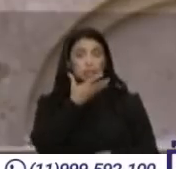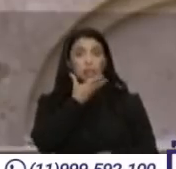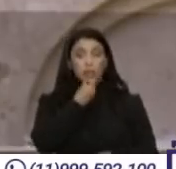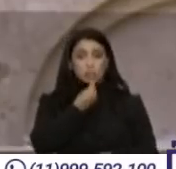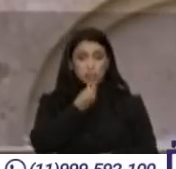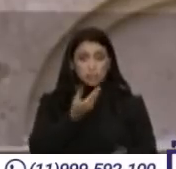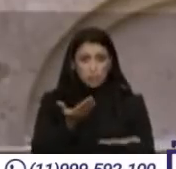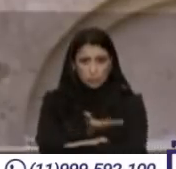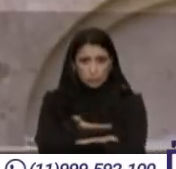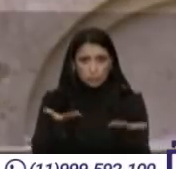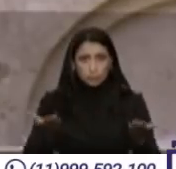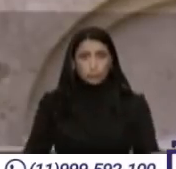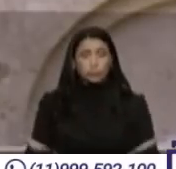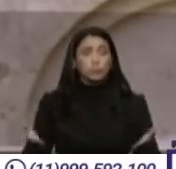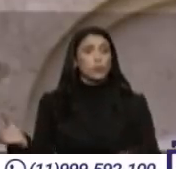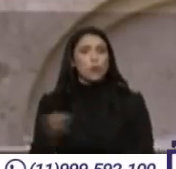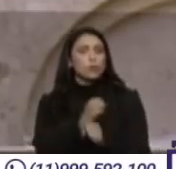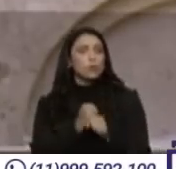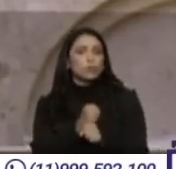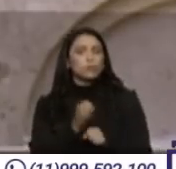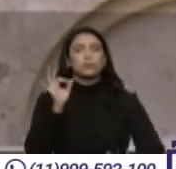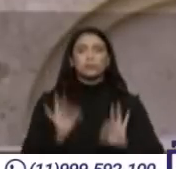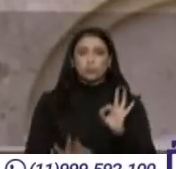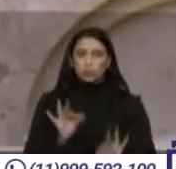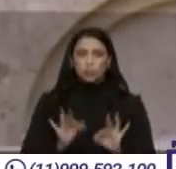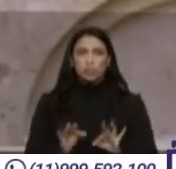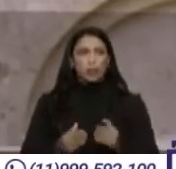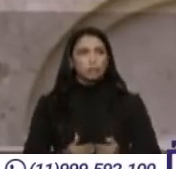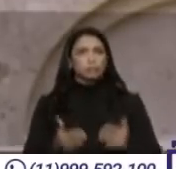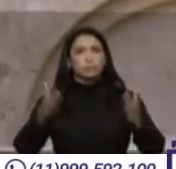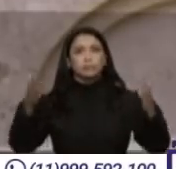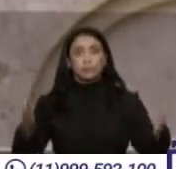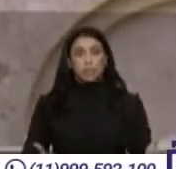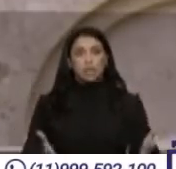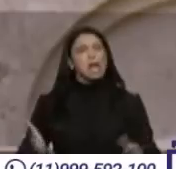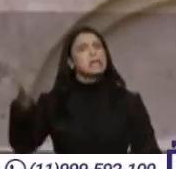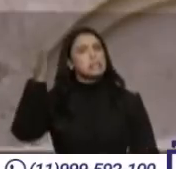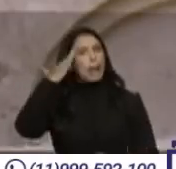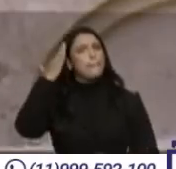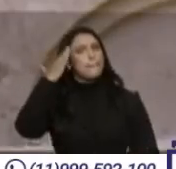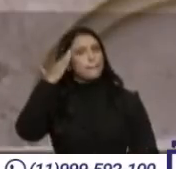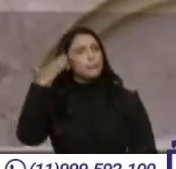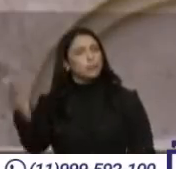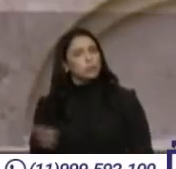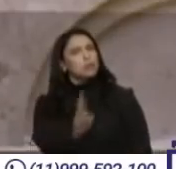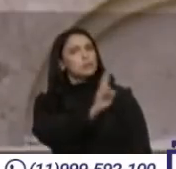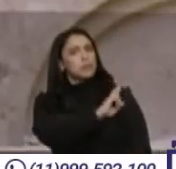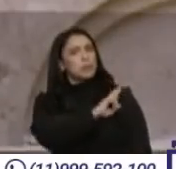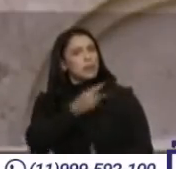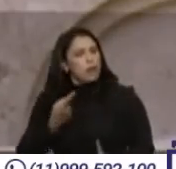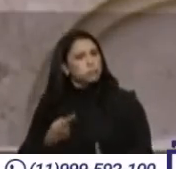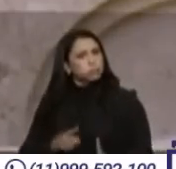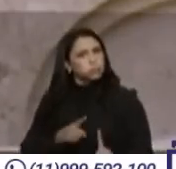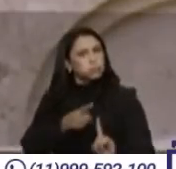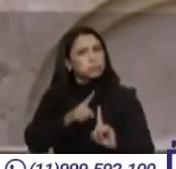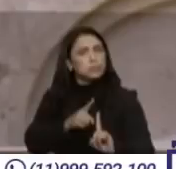na abertura deste novo ano judiciário, consciente da grande responsabilidade e dos